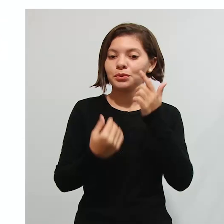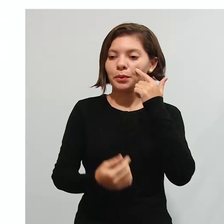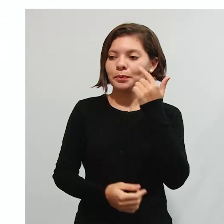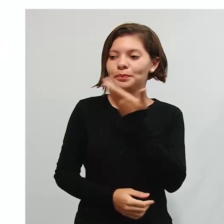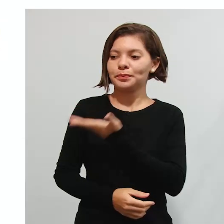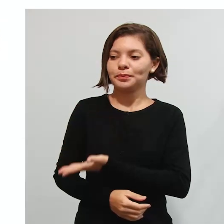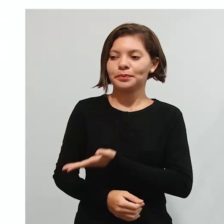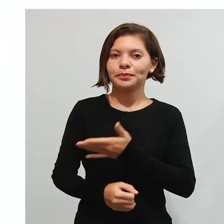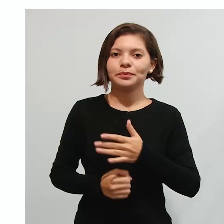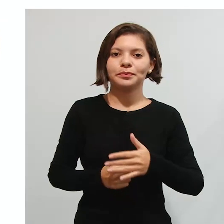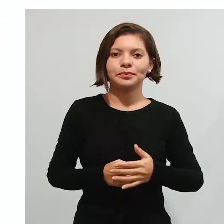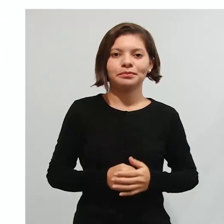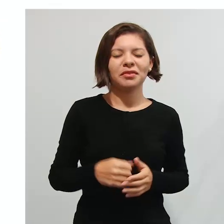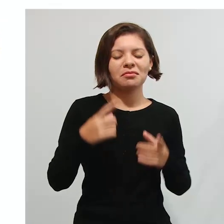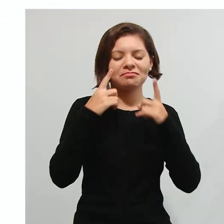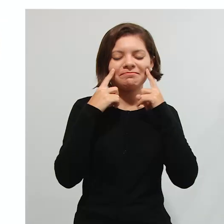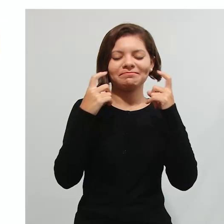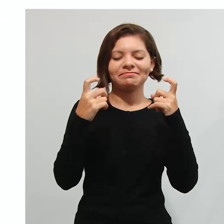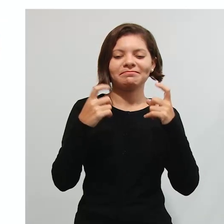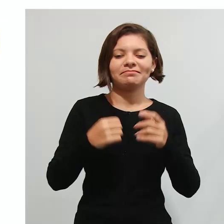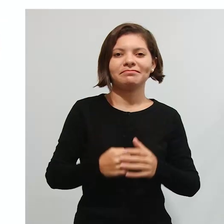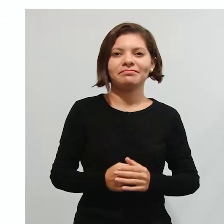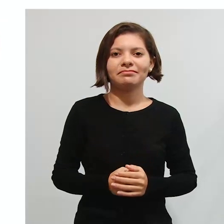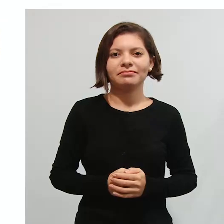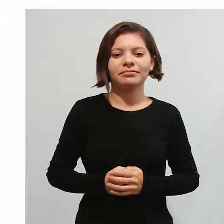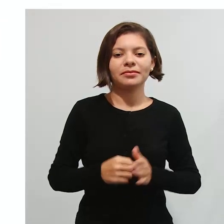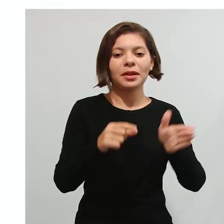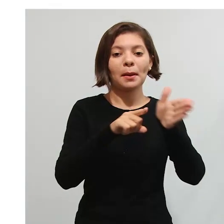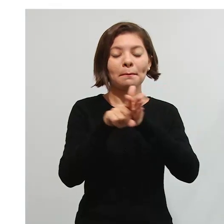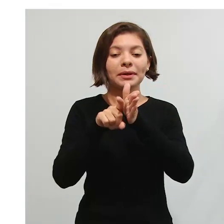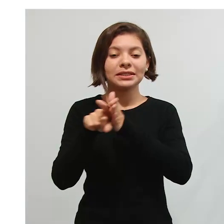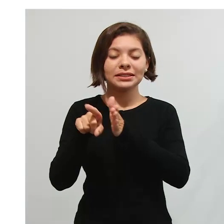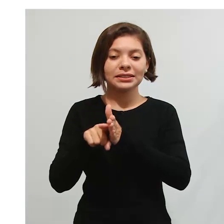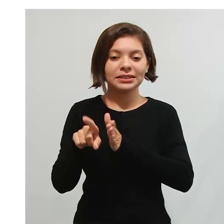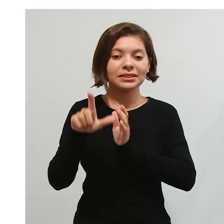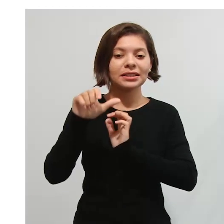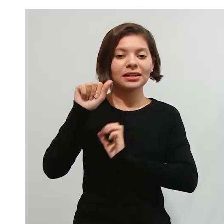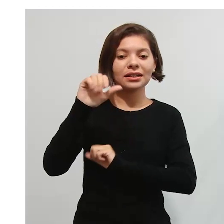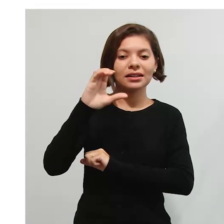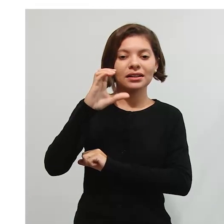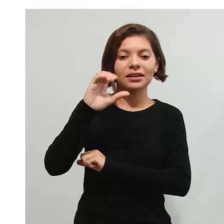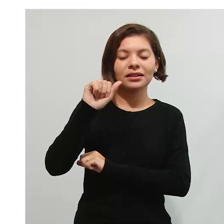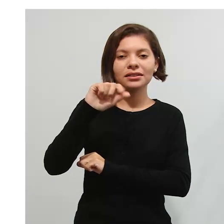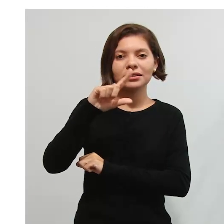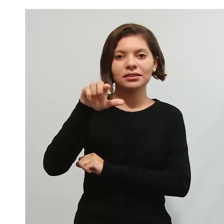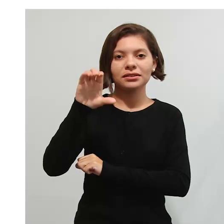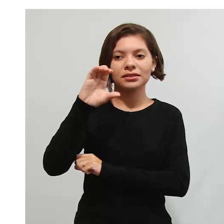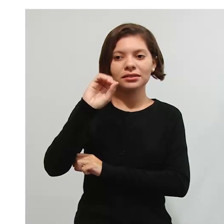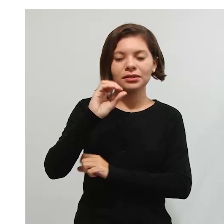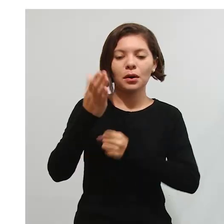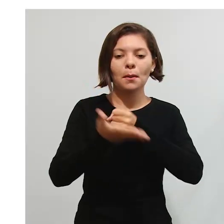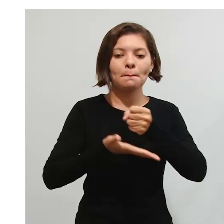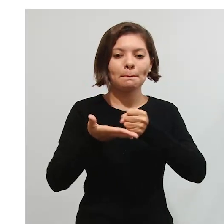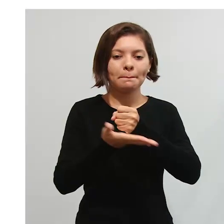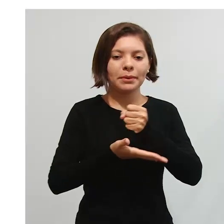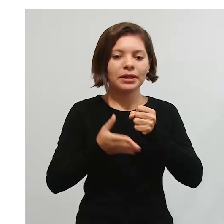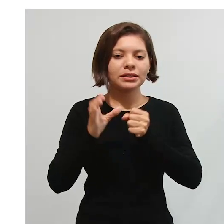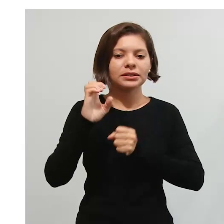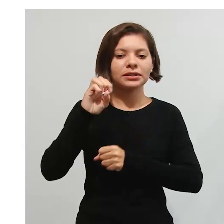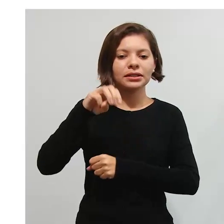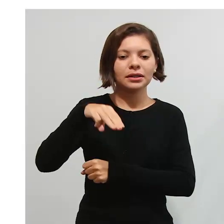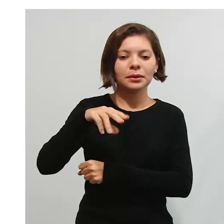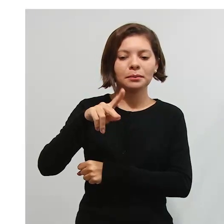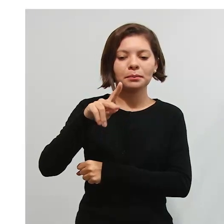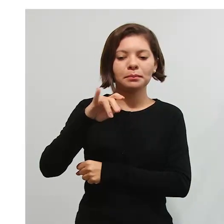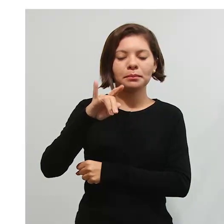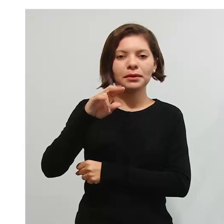esse tipo de de pesquisa É bem interessante pesquisação pesquisação é um tipo de pesquisa com base empírica